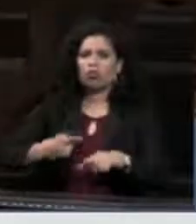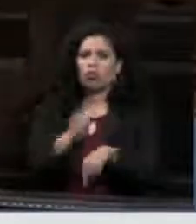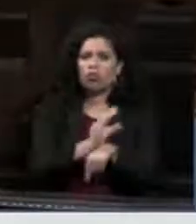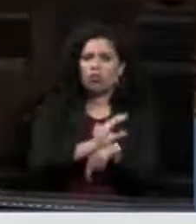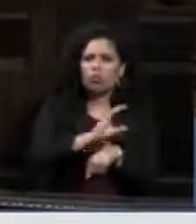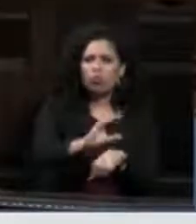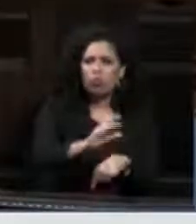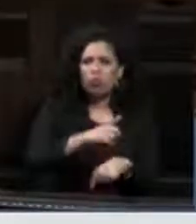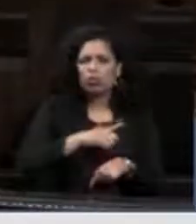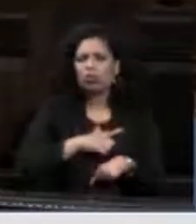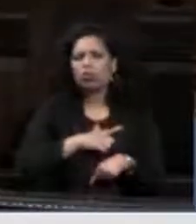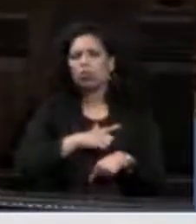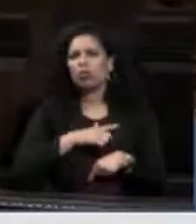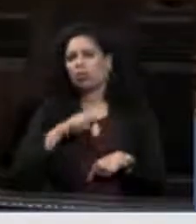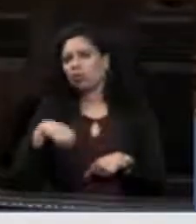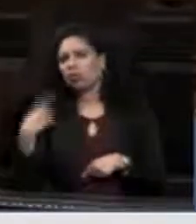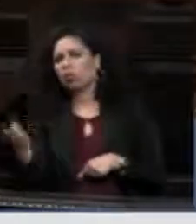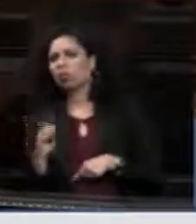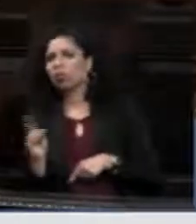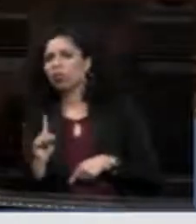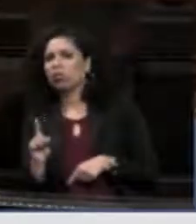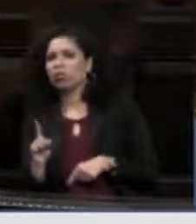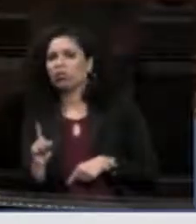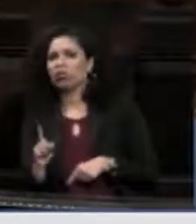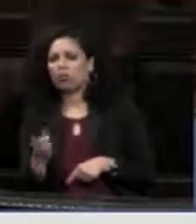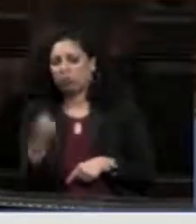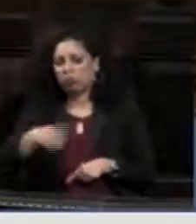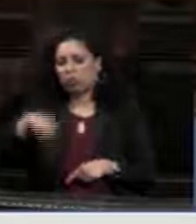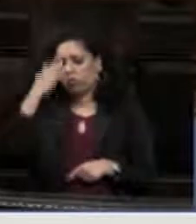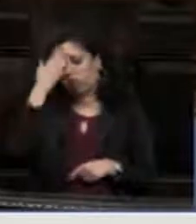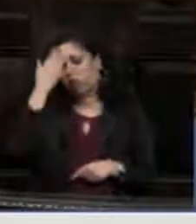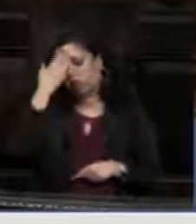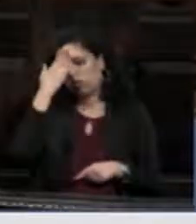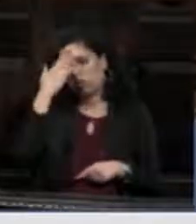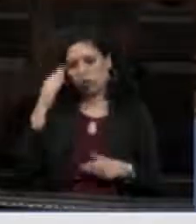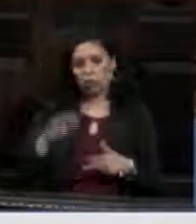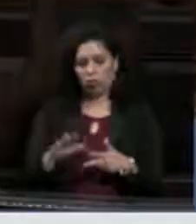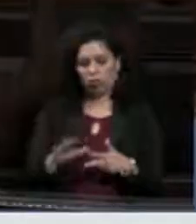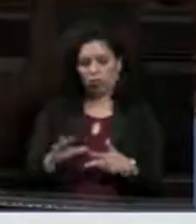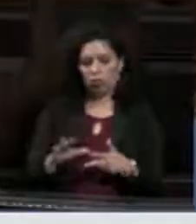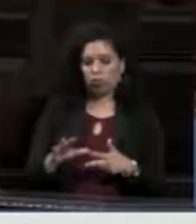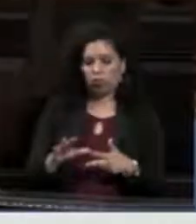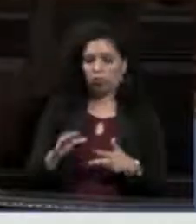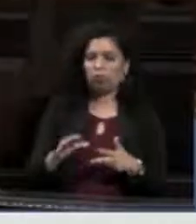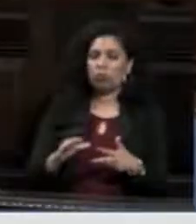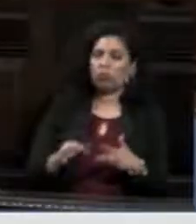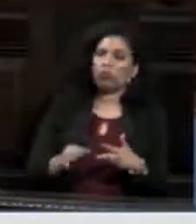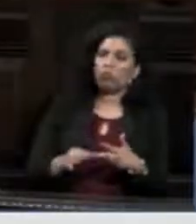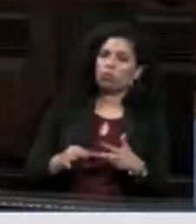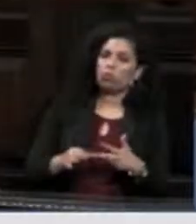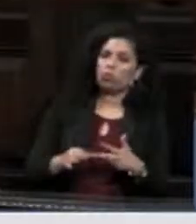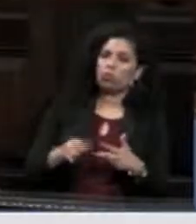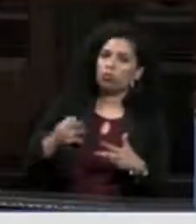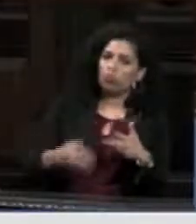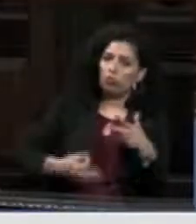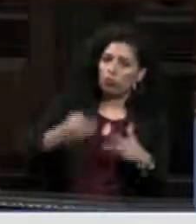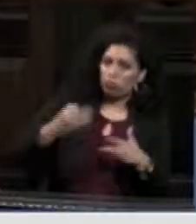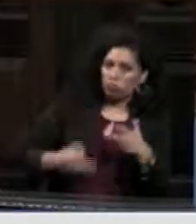dos poderes. A gente sabe que no Poder Judiciário e no Ministério Público, onde